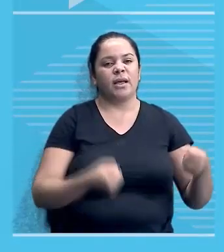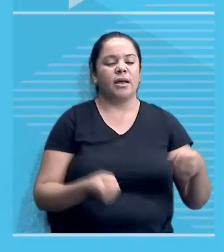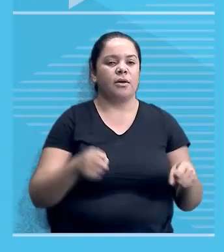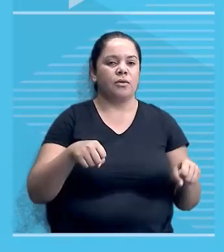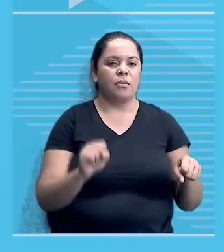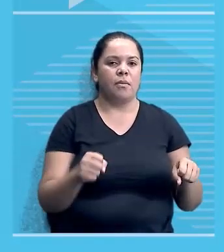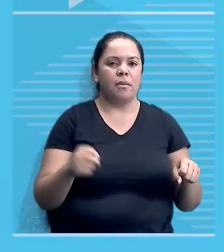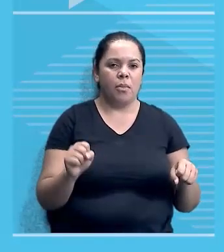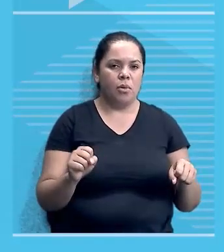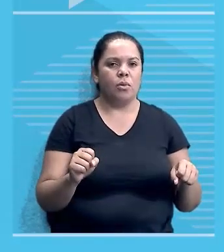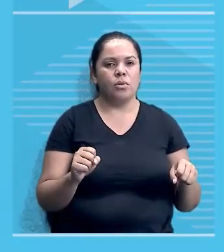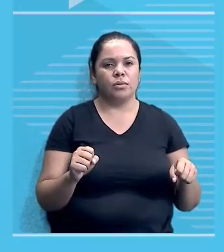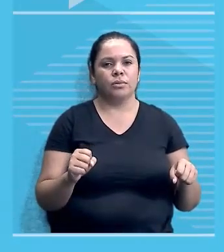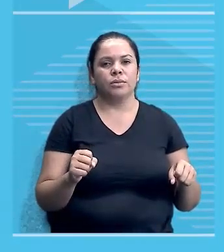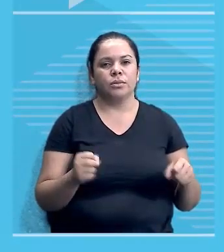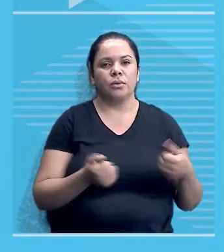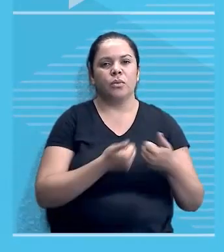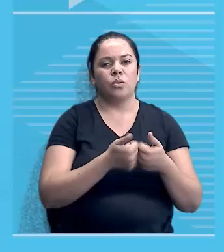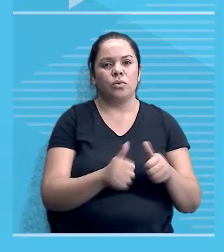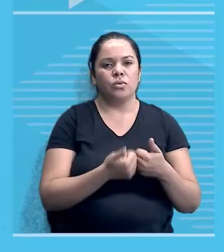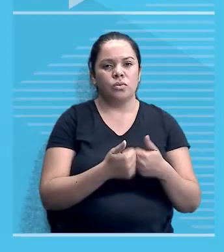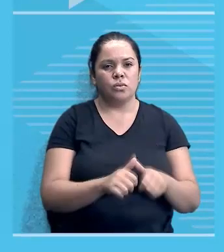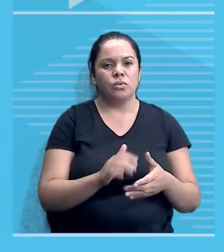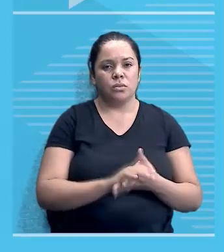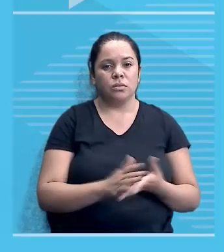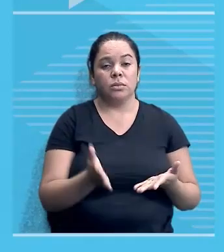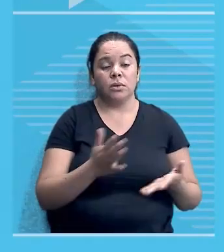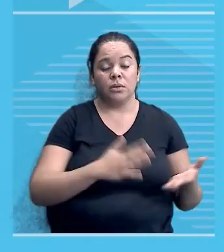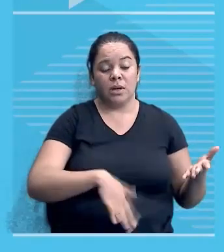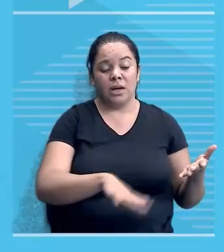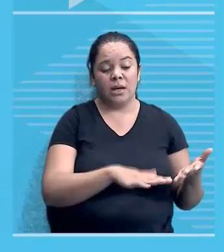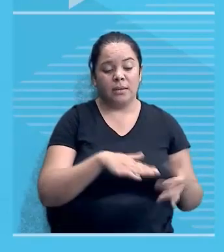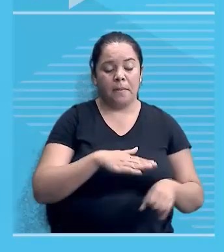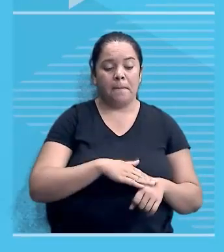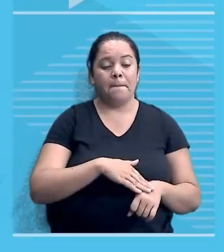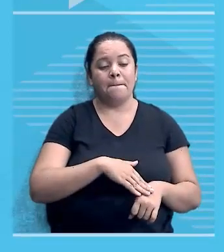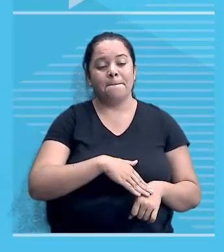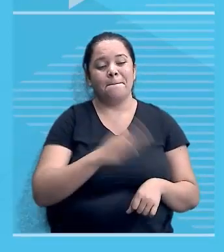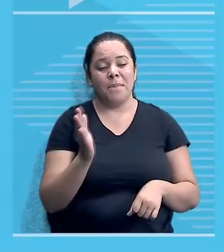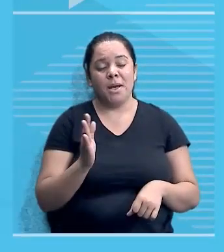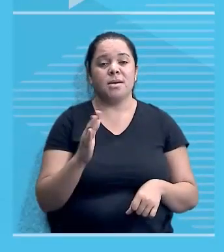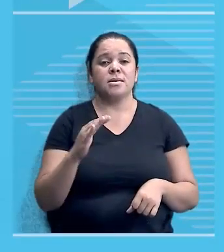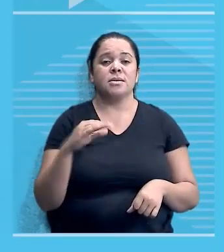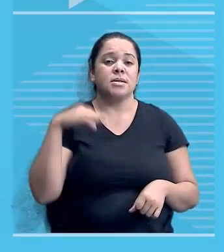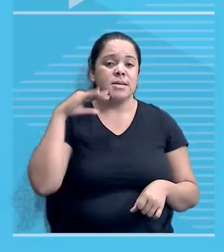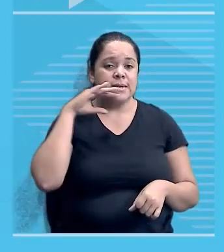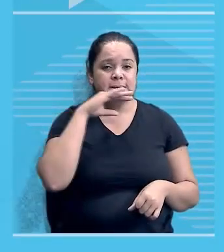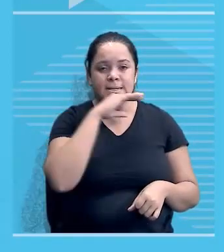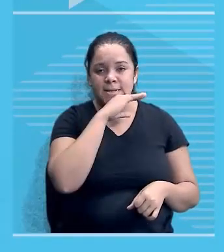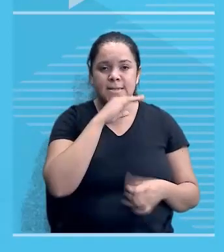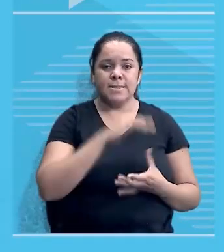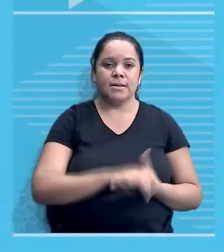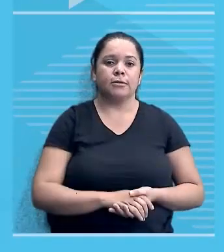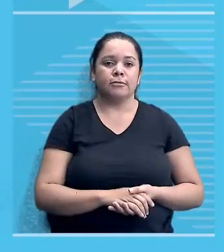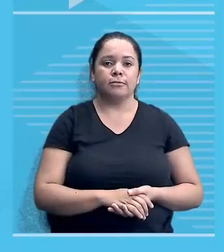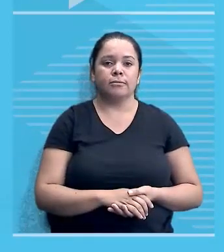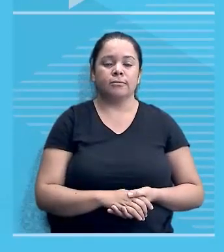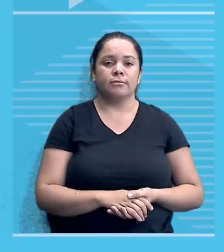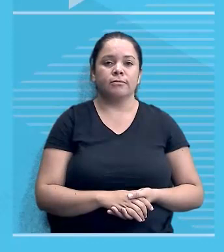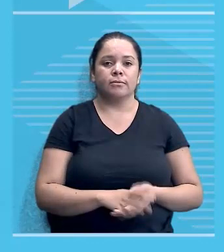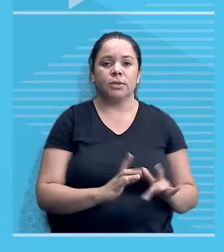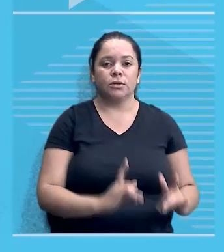torna aquela área mais quente os prédios Qual é a influência dificulta a circulação